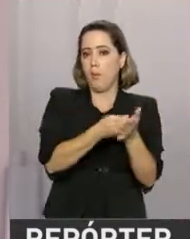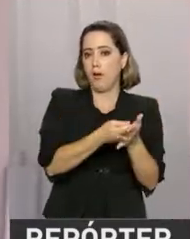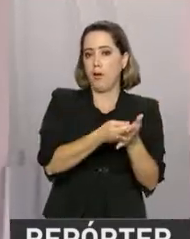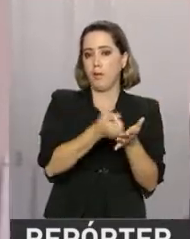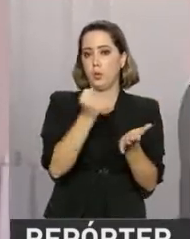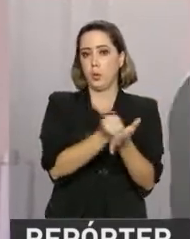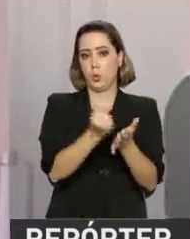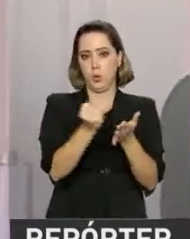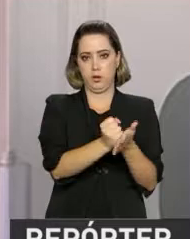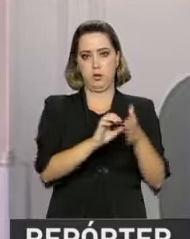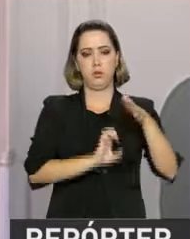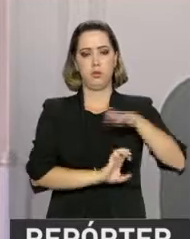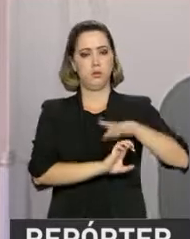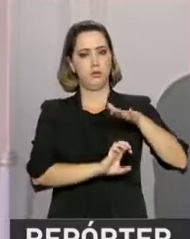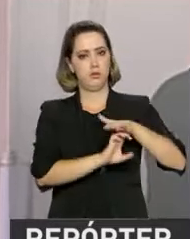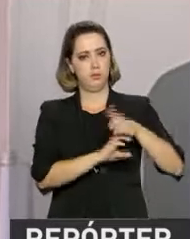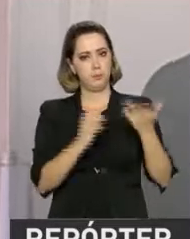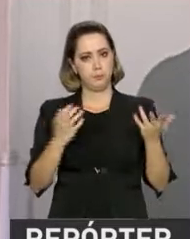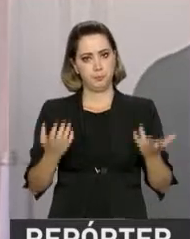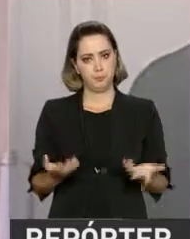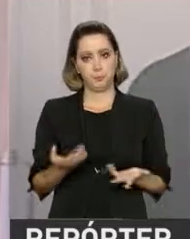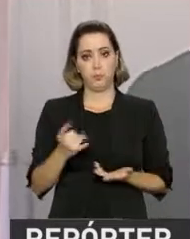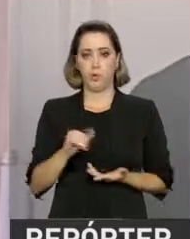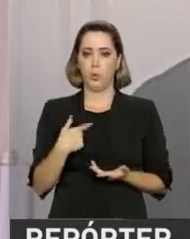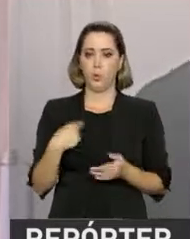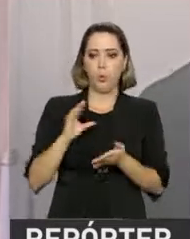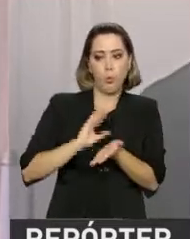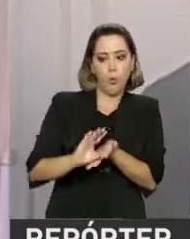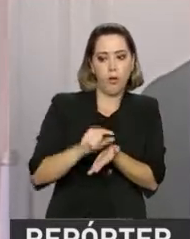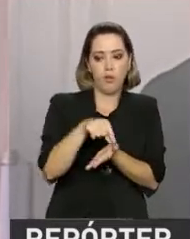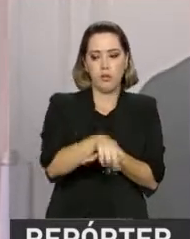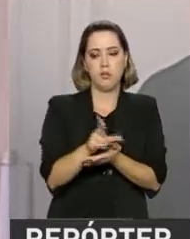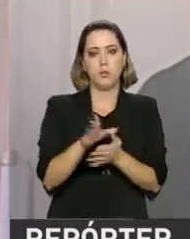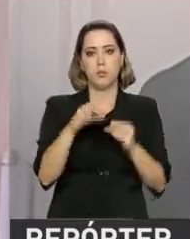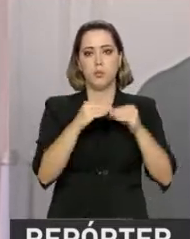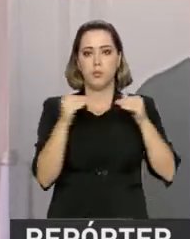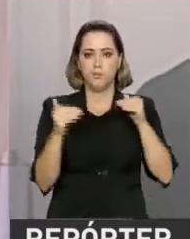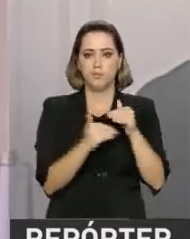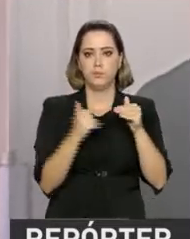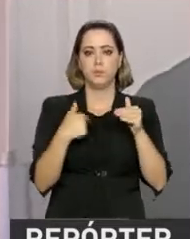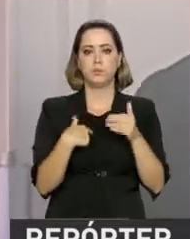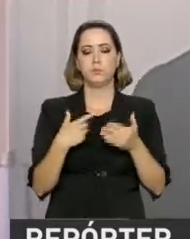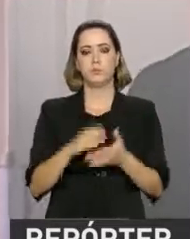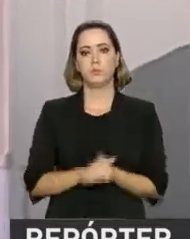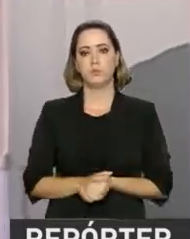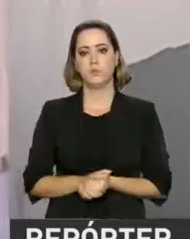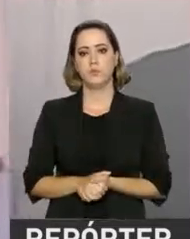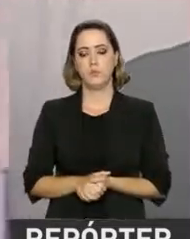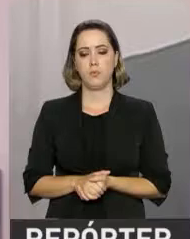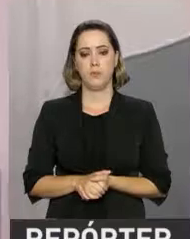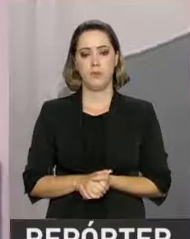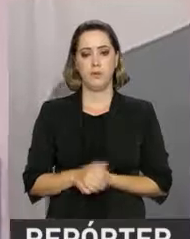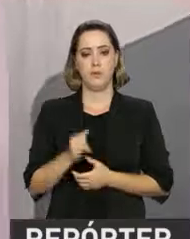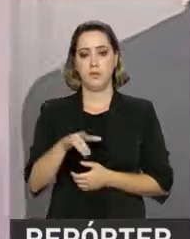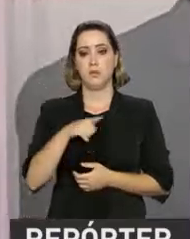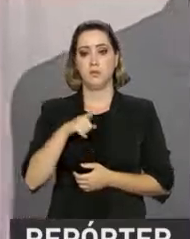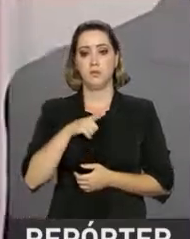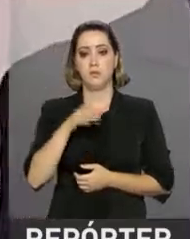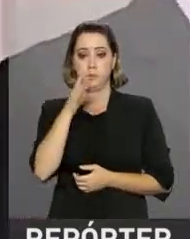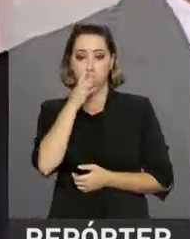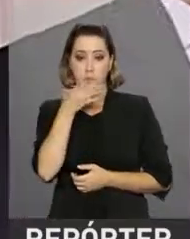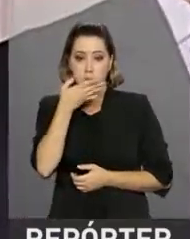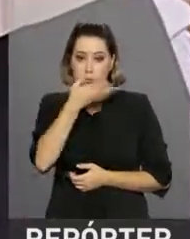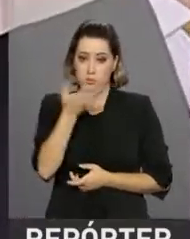Nesse caso, o valor reembolsado não entra para deduzir a base de cálculo do imposto de renda. Ok. Se você se interessou aí,